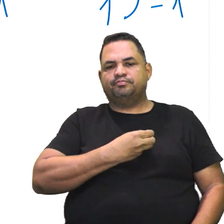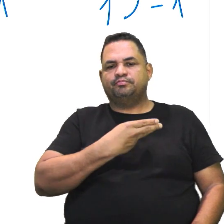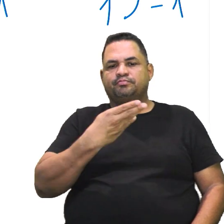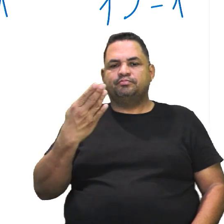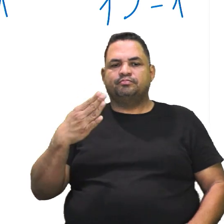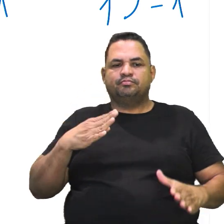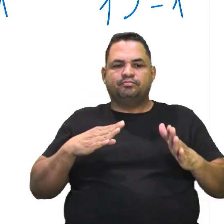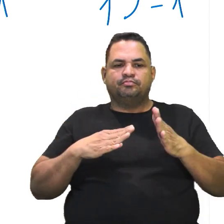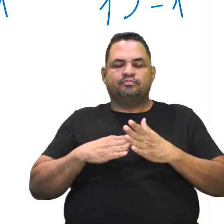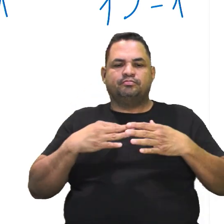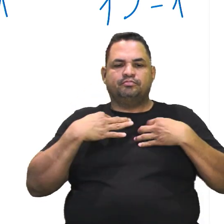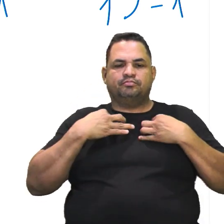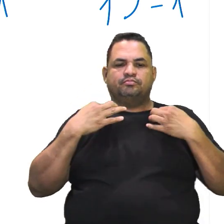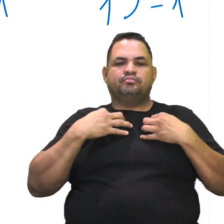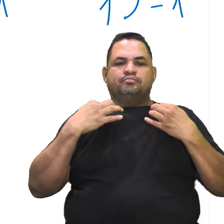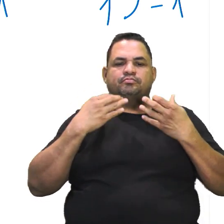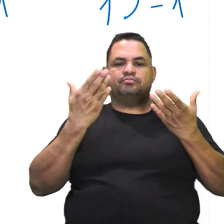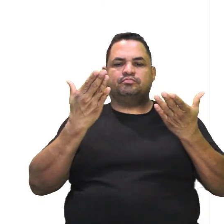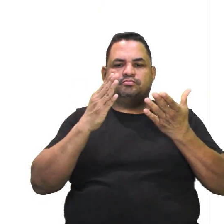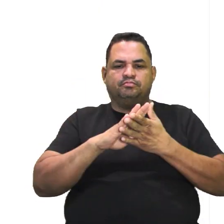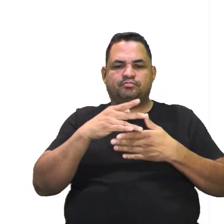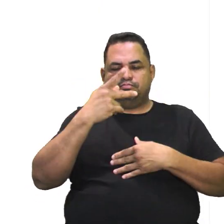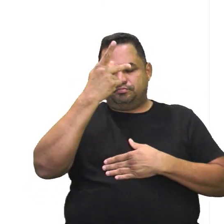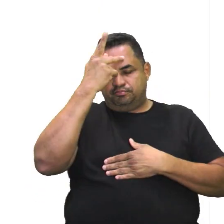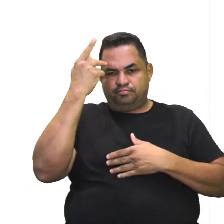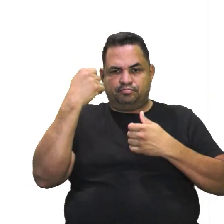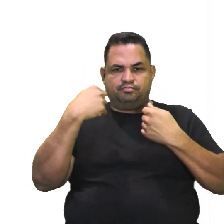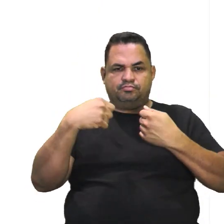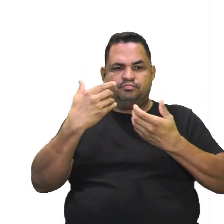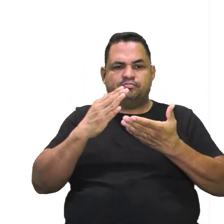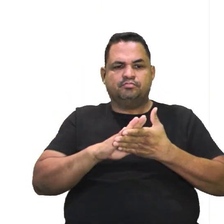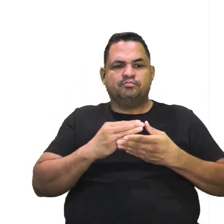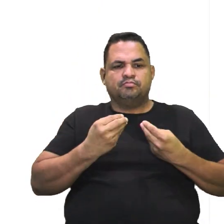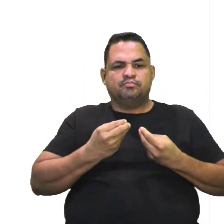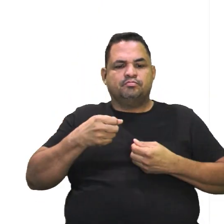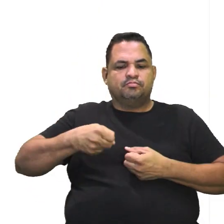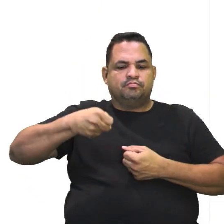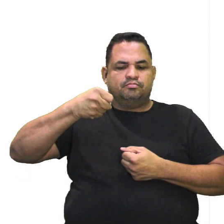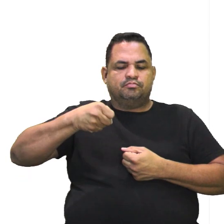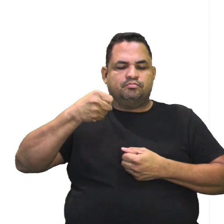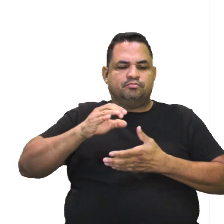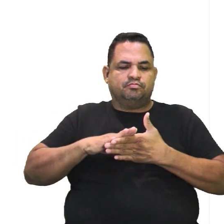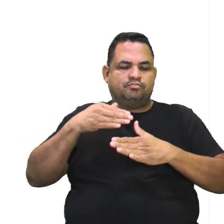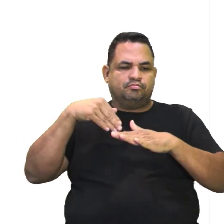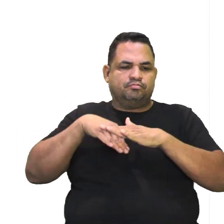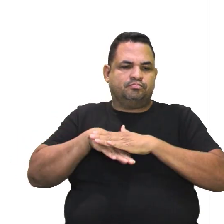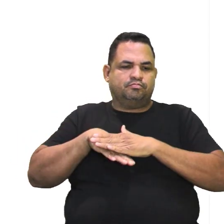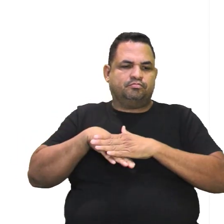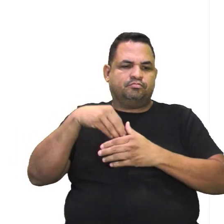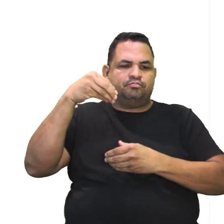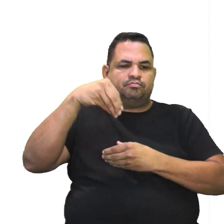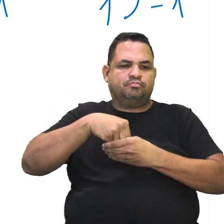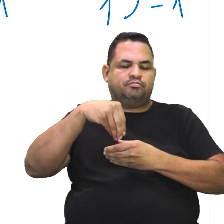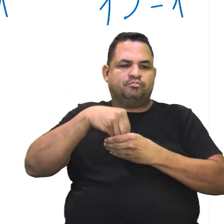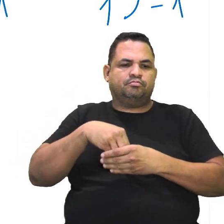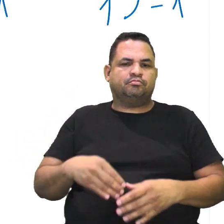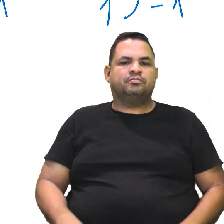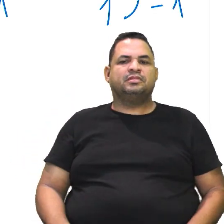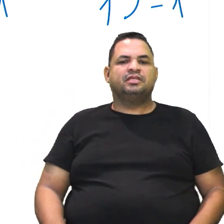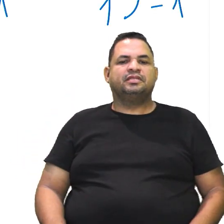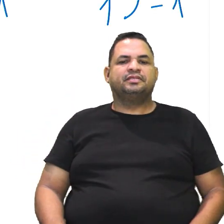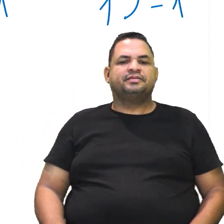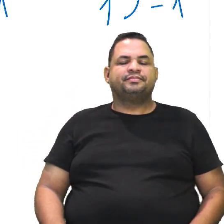quantidade máxima de camisetas que essa pessoa poderá levar. Letra B. Olha